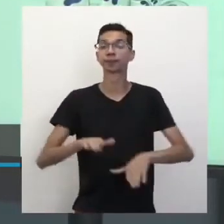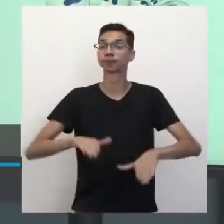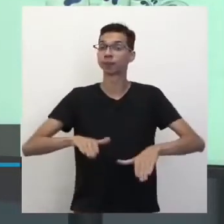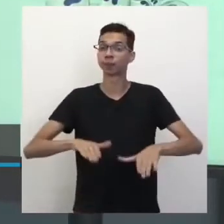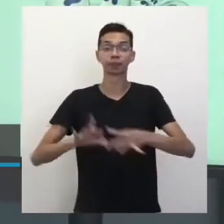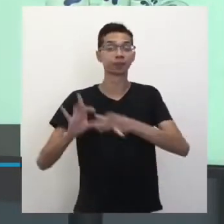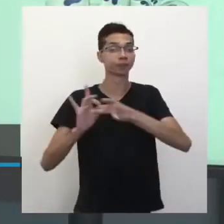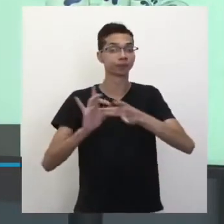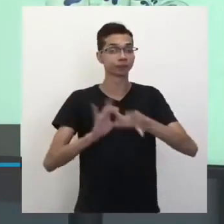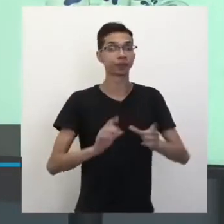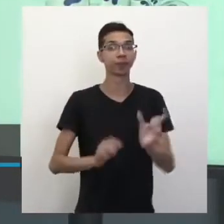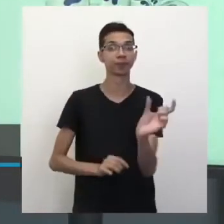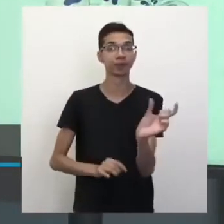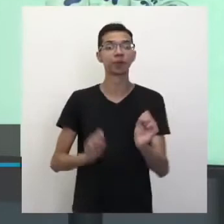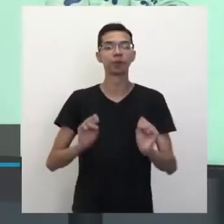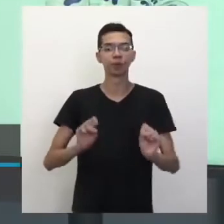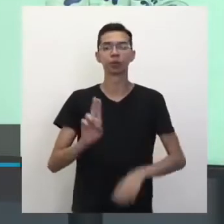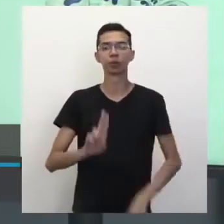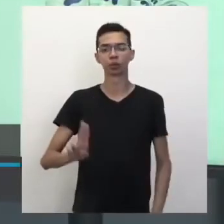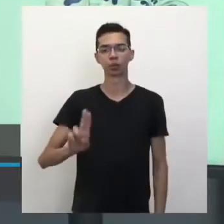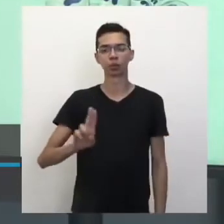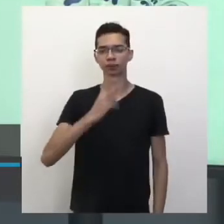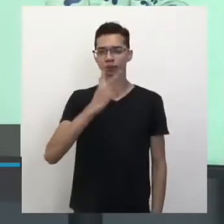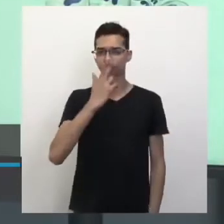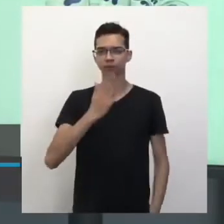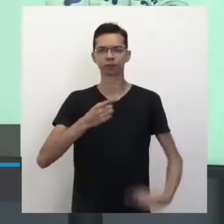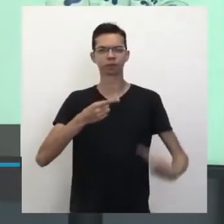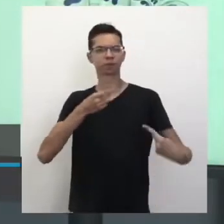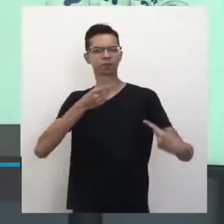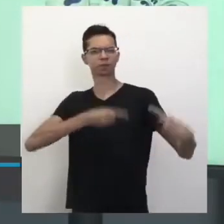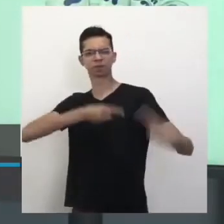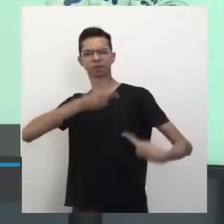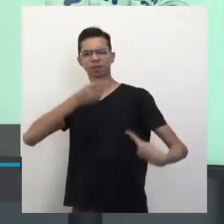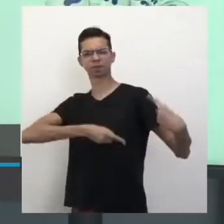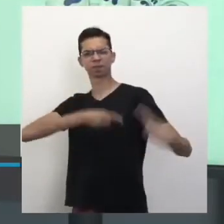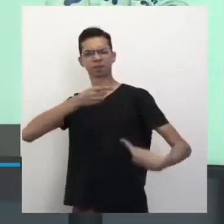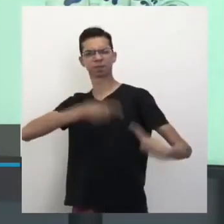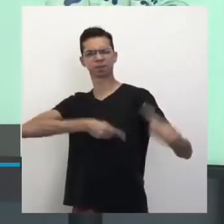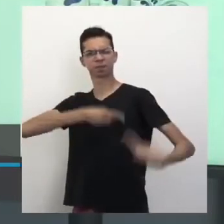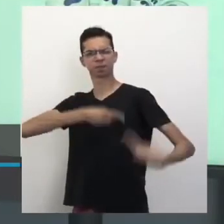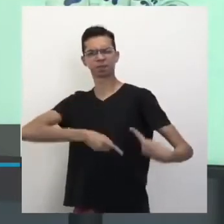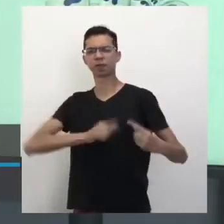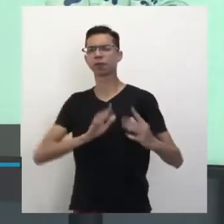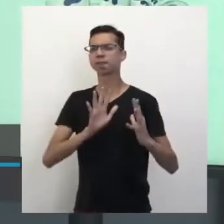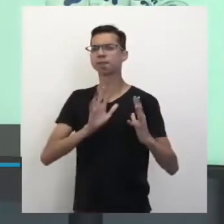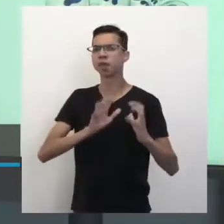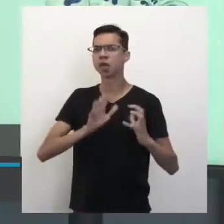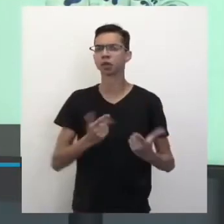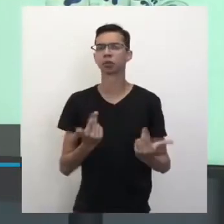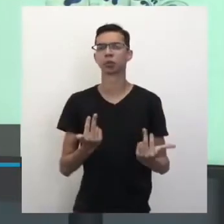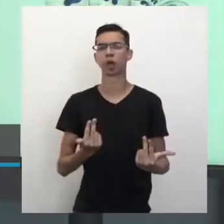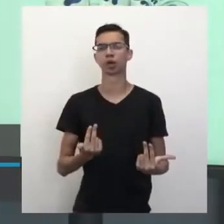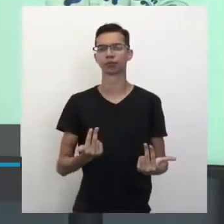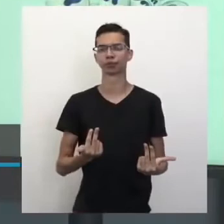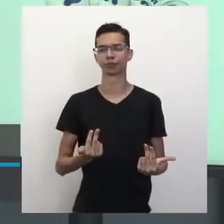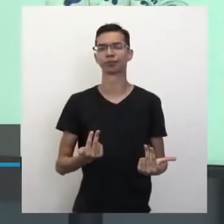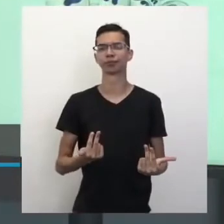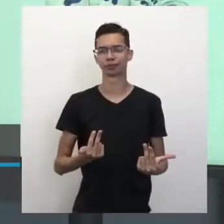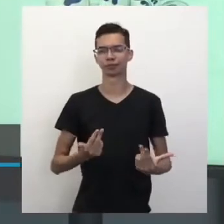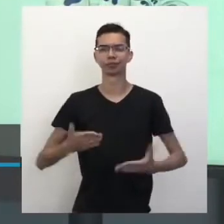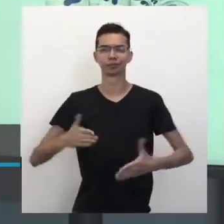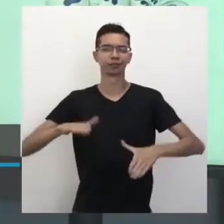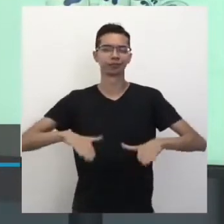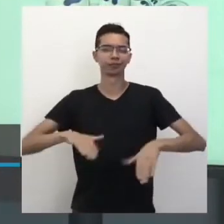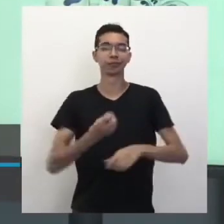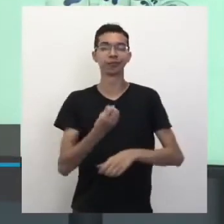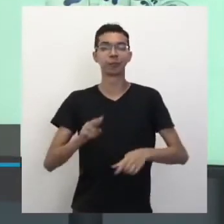contexto, a palavra também pode ser usada no sentido mais pejorativo, que é naquela questão de brigar, né, levar em discussões, até mesmo no contexto